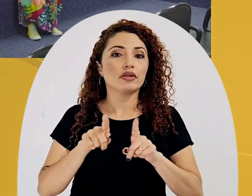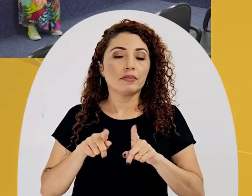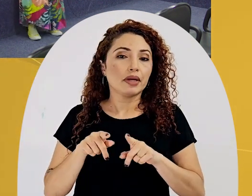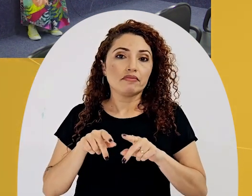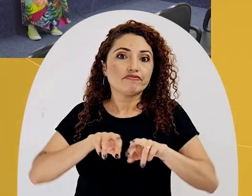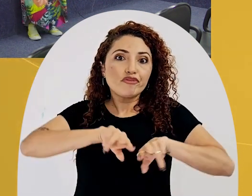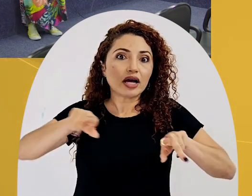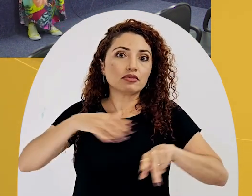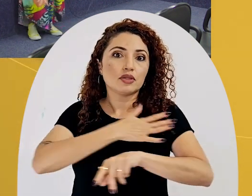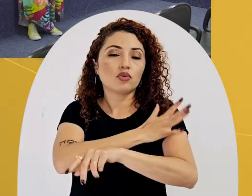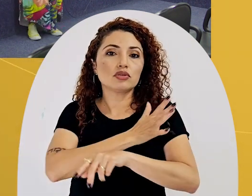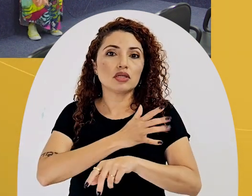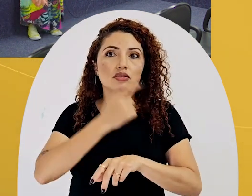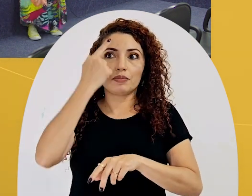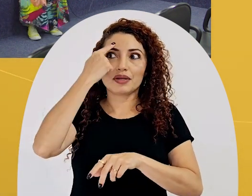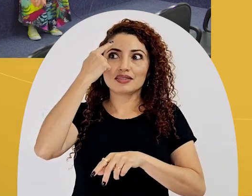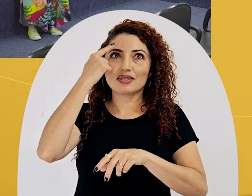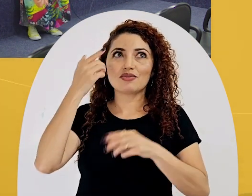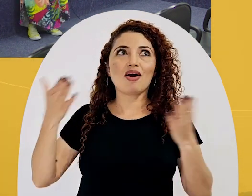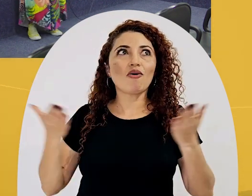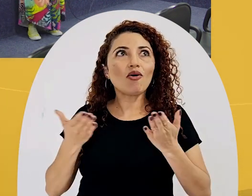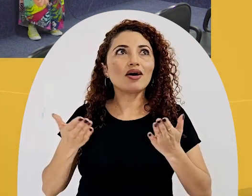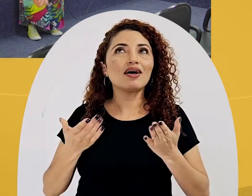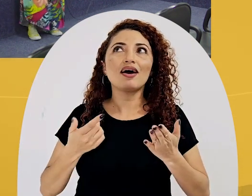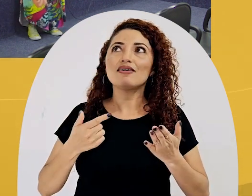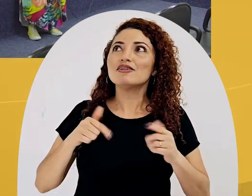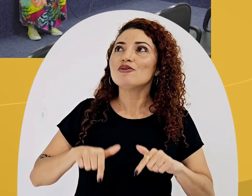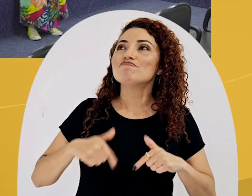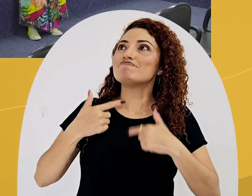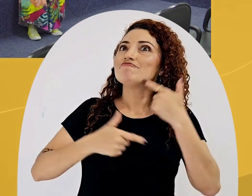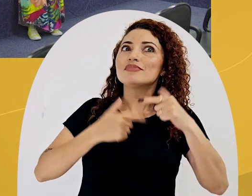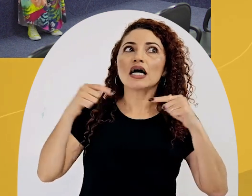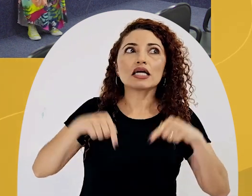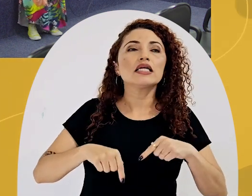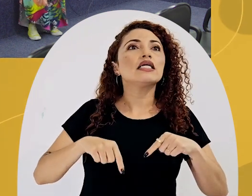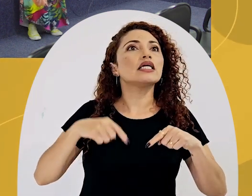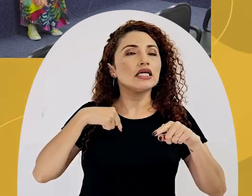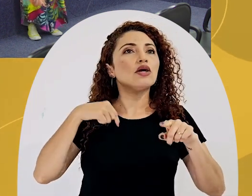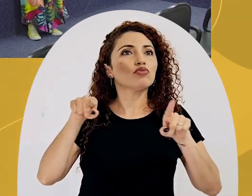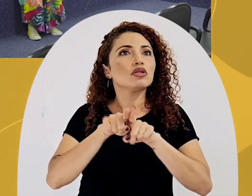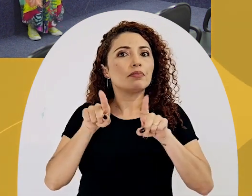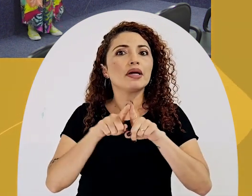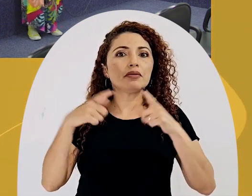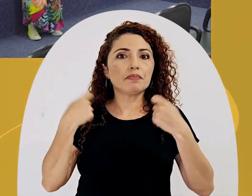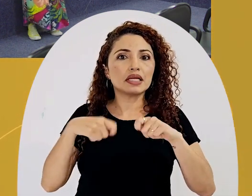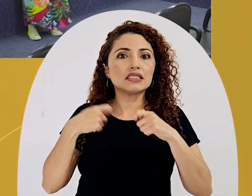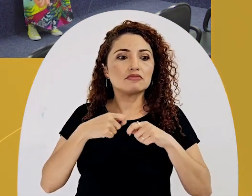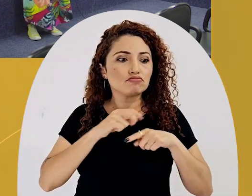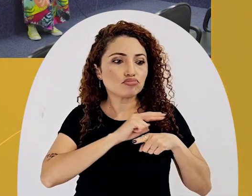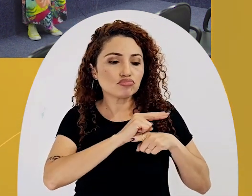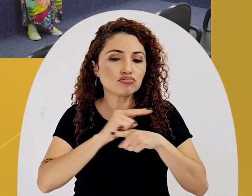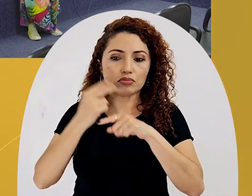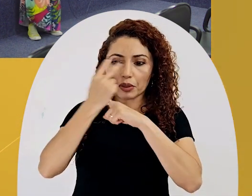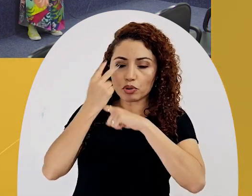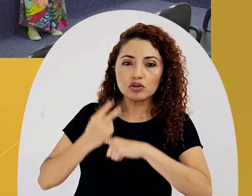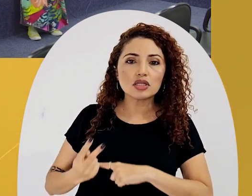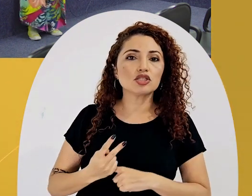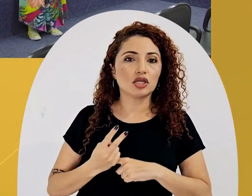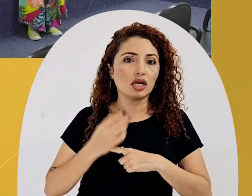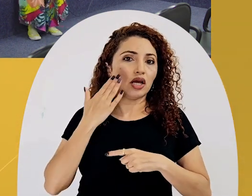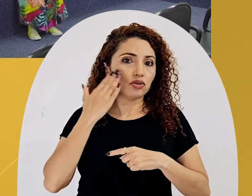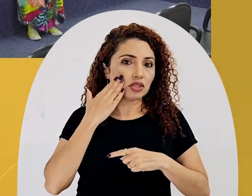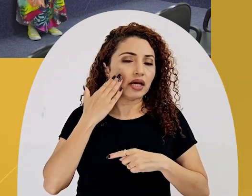E aí, quando eu penso, eu falo assim: caramba, estou aqui desse outro lado agora, e eu também preciso me blindar. Por isso que eu brinco também que nem todo